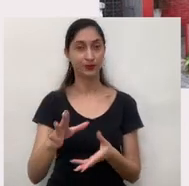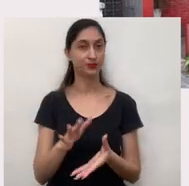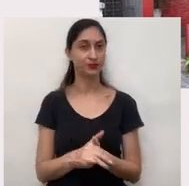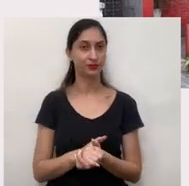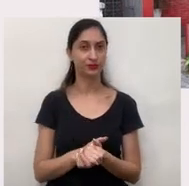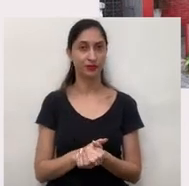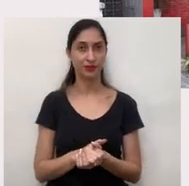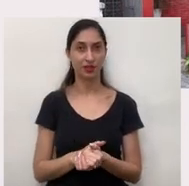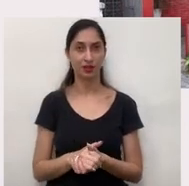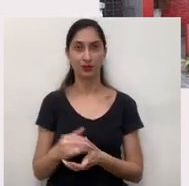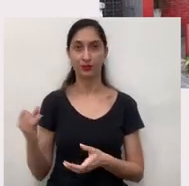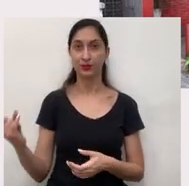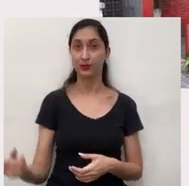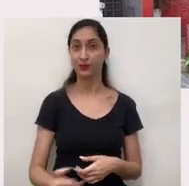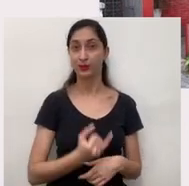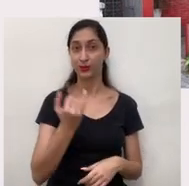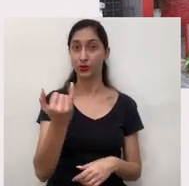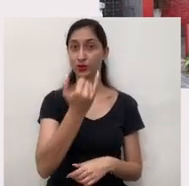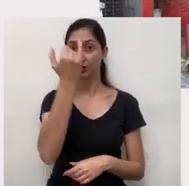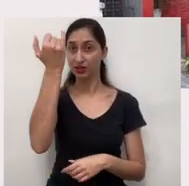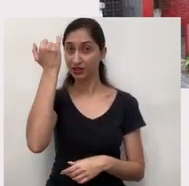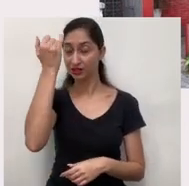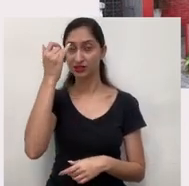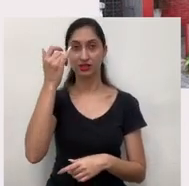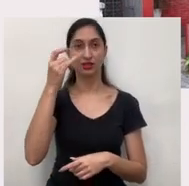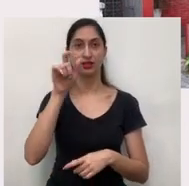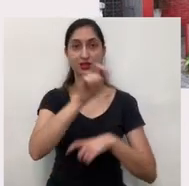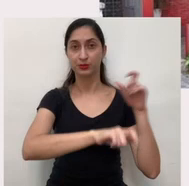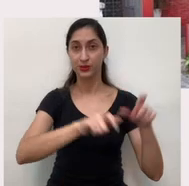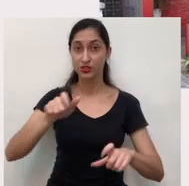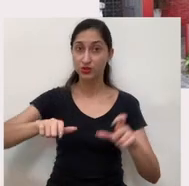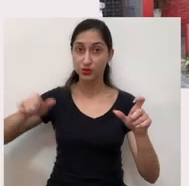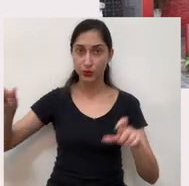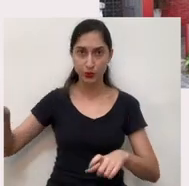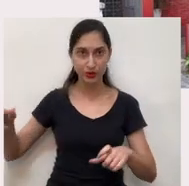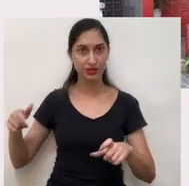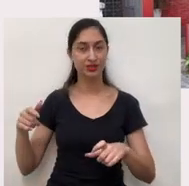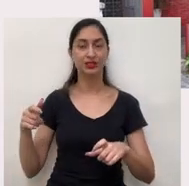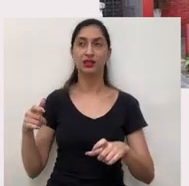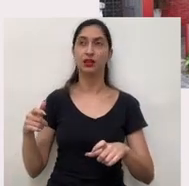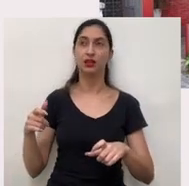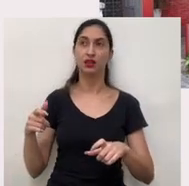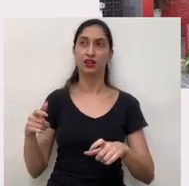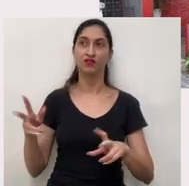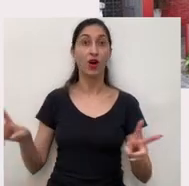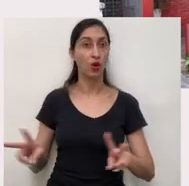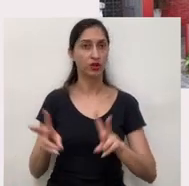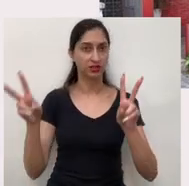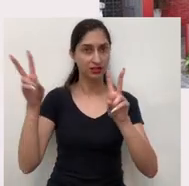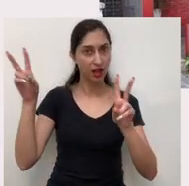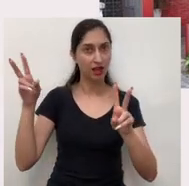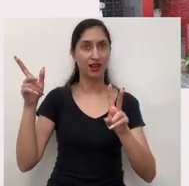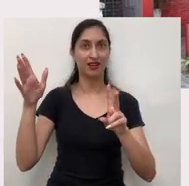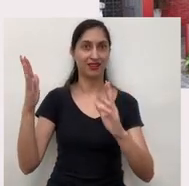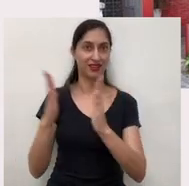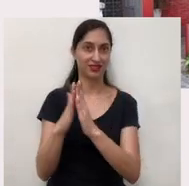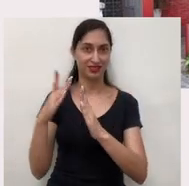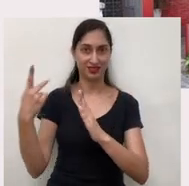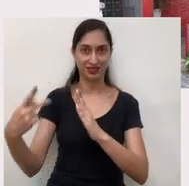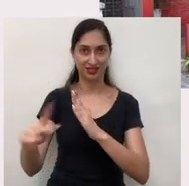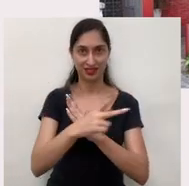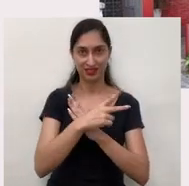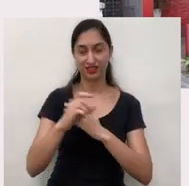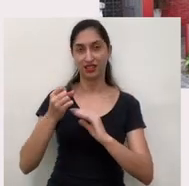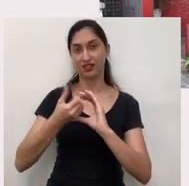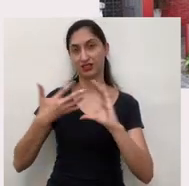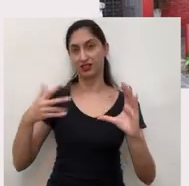a importância dada aos próprios moradores a esses elementos, né? Então, essas